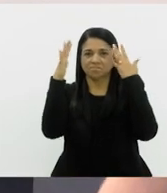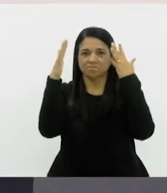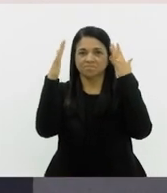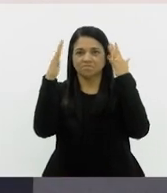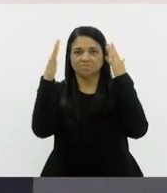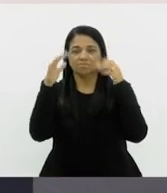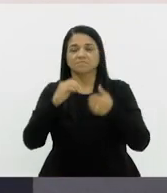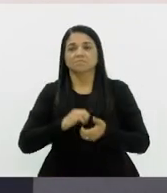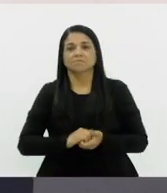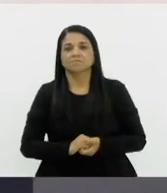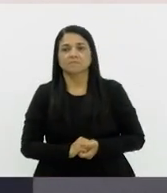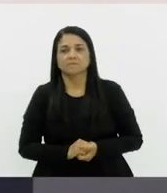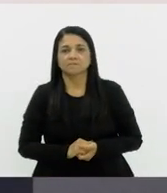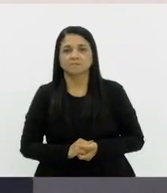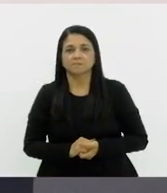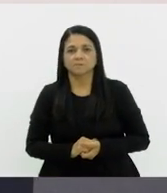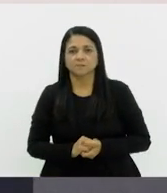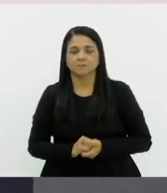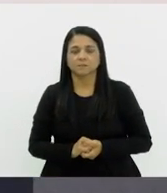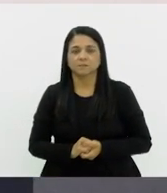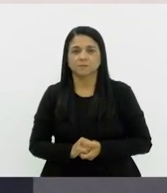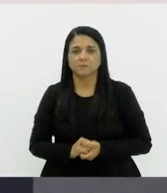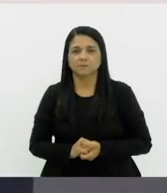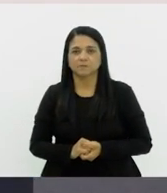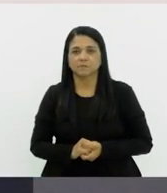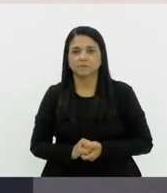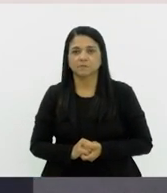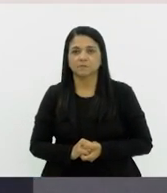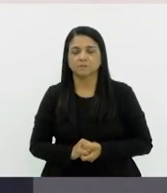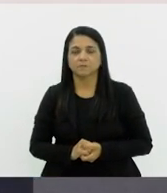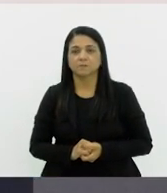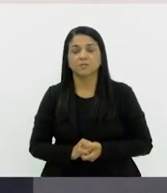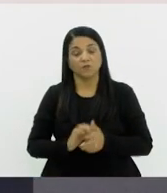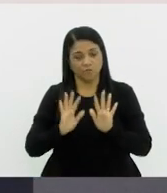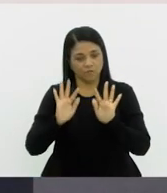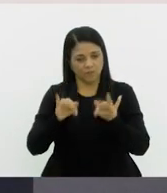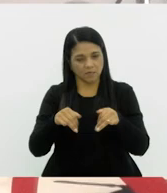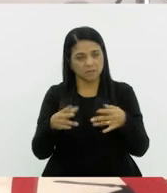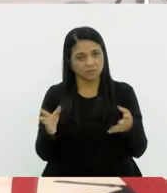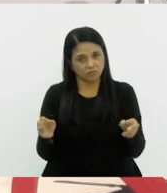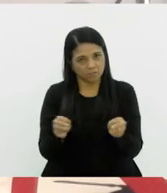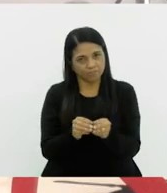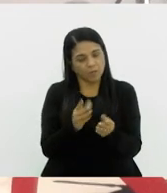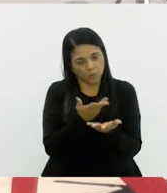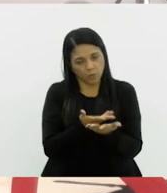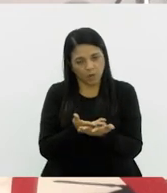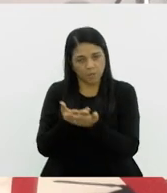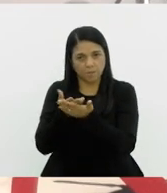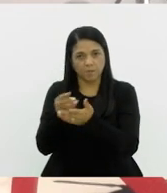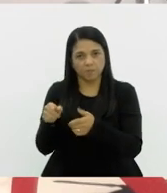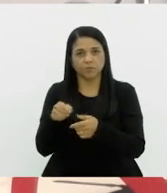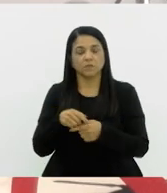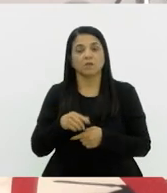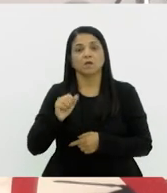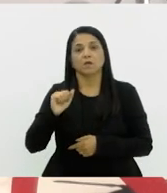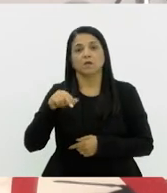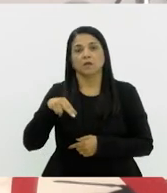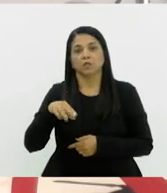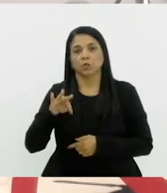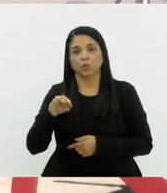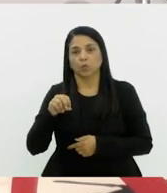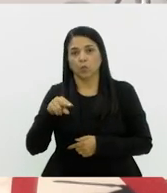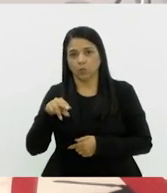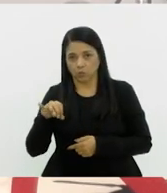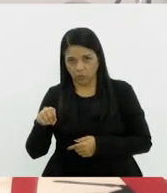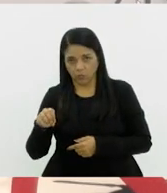Ana Luísa, falou muito bem também. Nós estamos terminando aqui, depois vamos partir para os encaminhamentos. Senhor Antônio Galvão, depois a senhora Vera e a